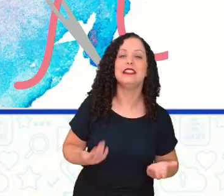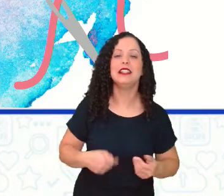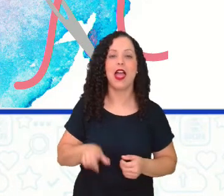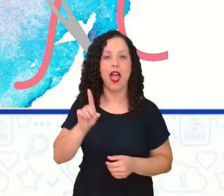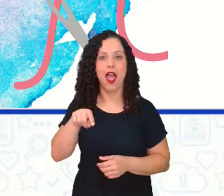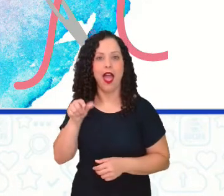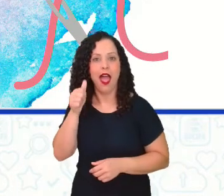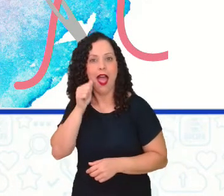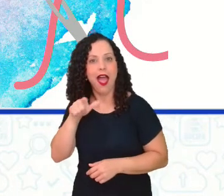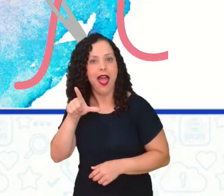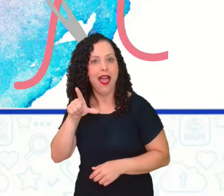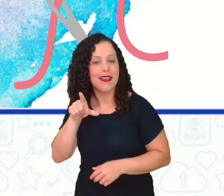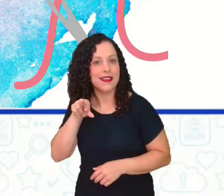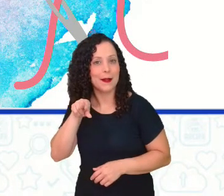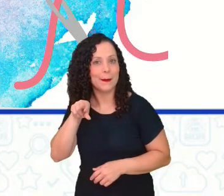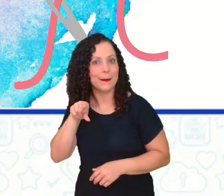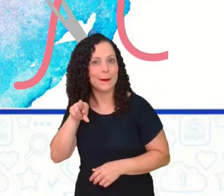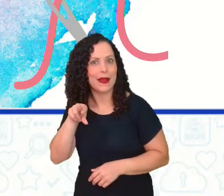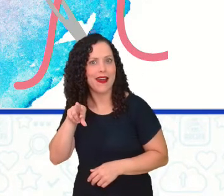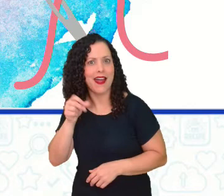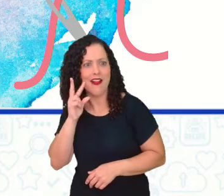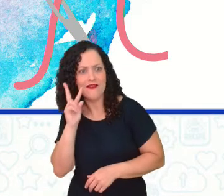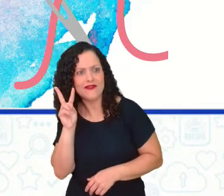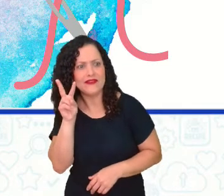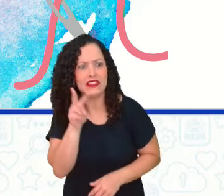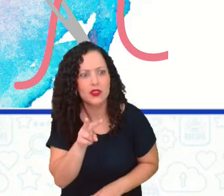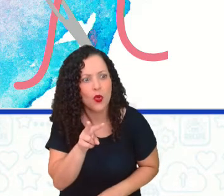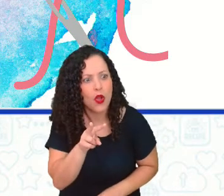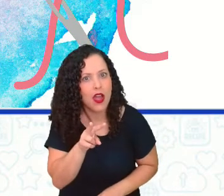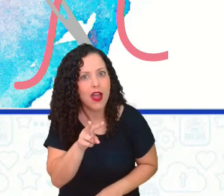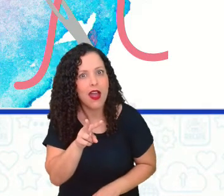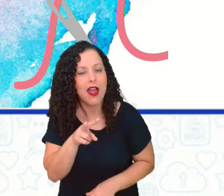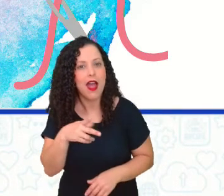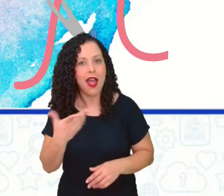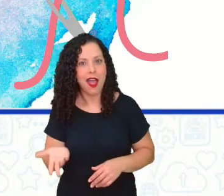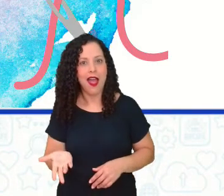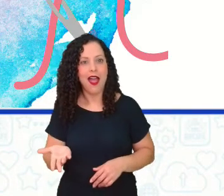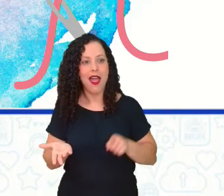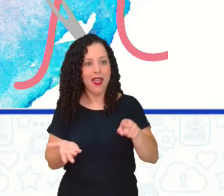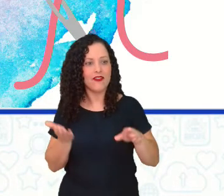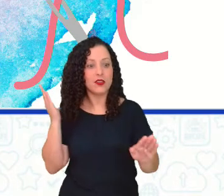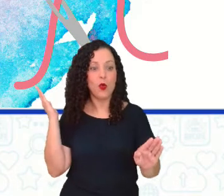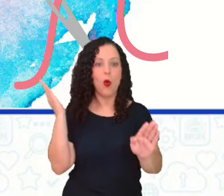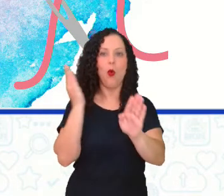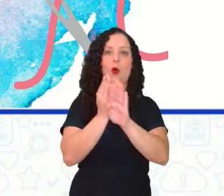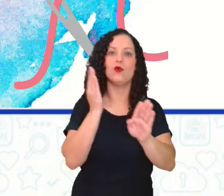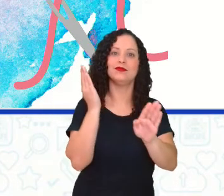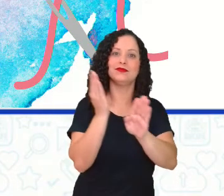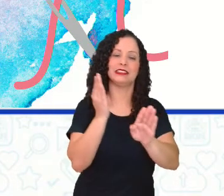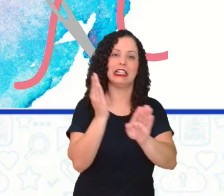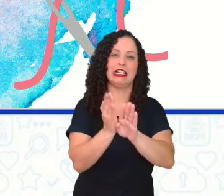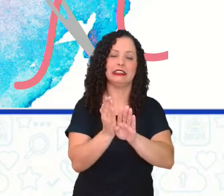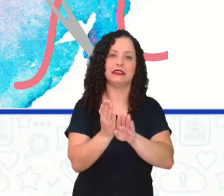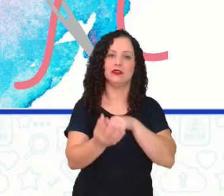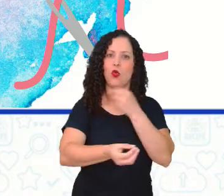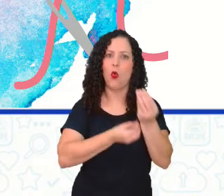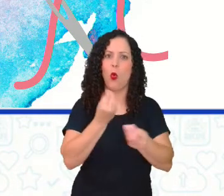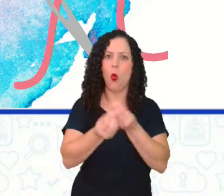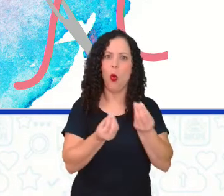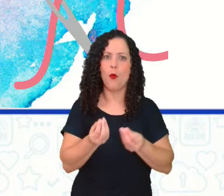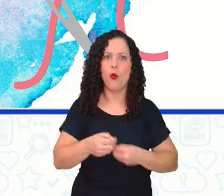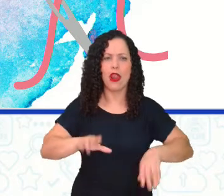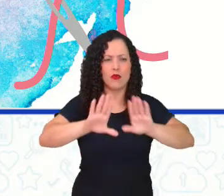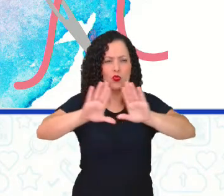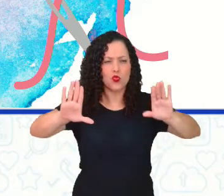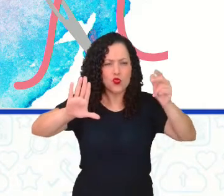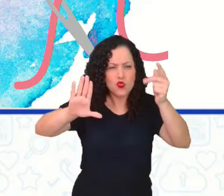sobre o bastidor. E aí a gente tem uma reviravolta. A menina foi pega, descendo para dentro